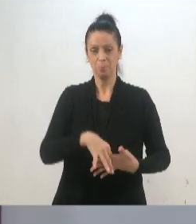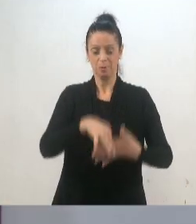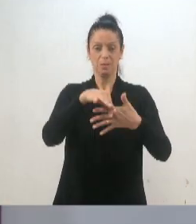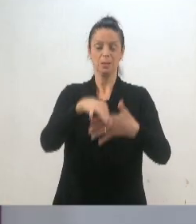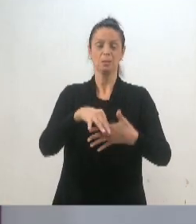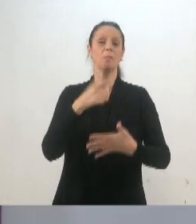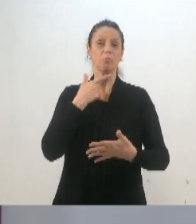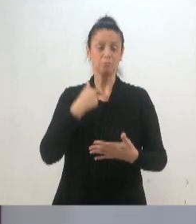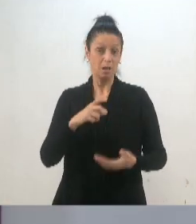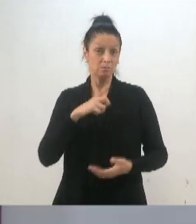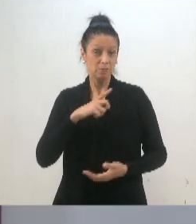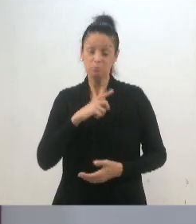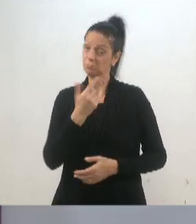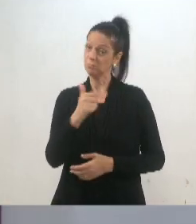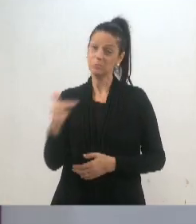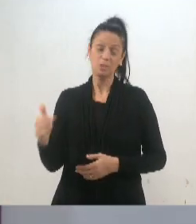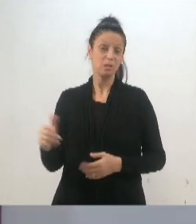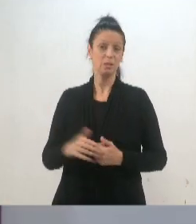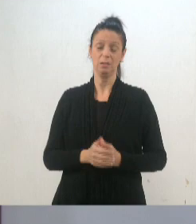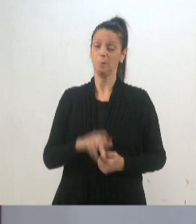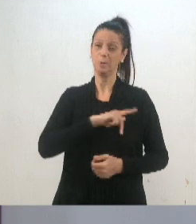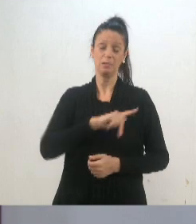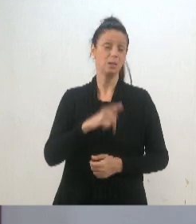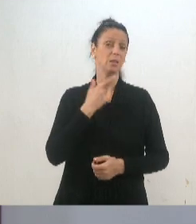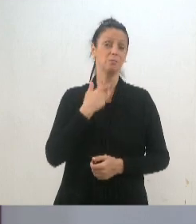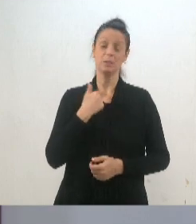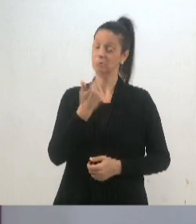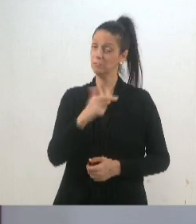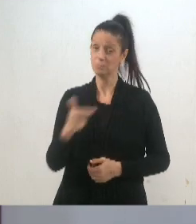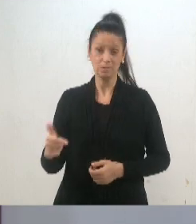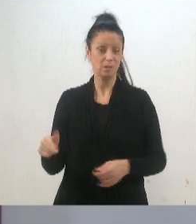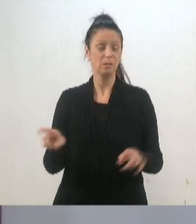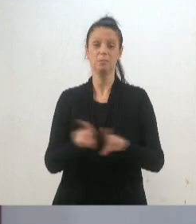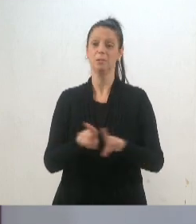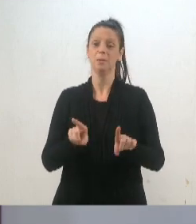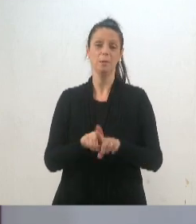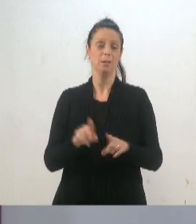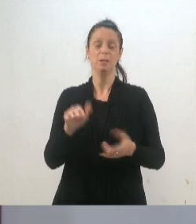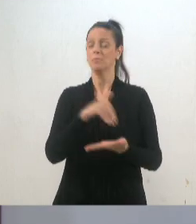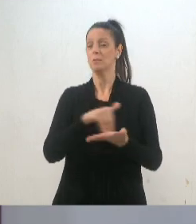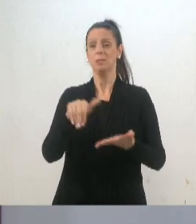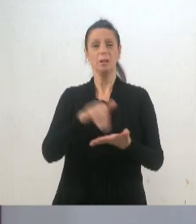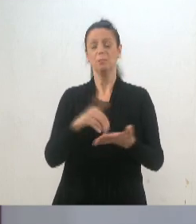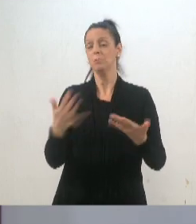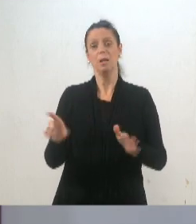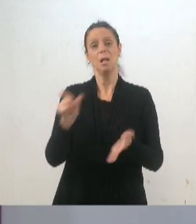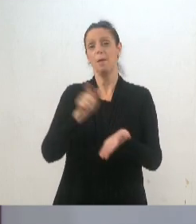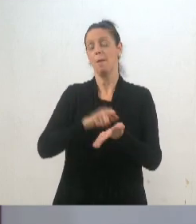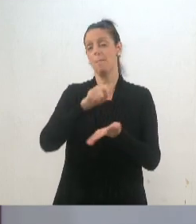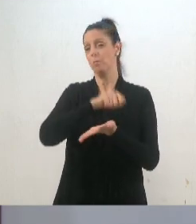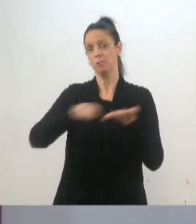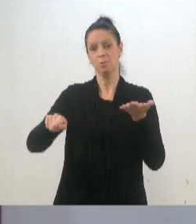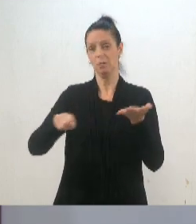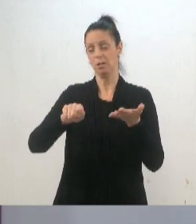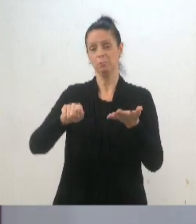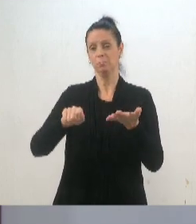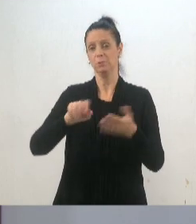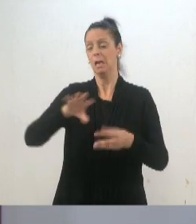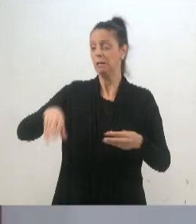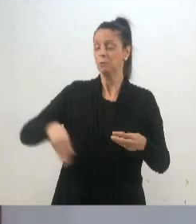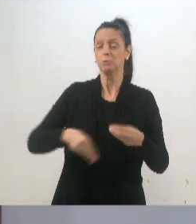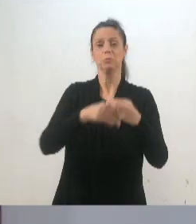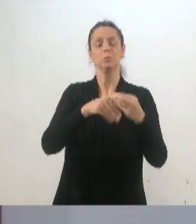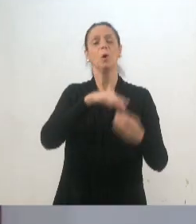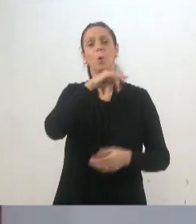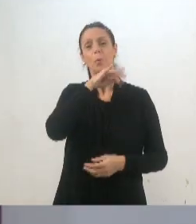nenhum presidente, de nenhum diretor, de nenhum secretário assinar um aditivo tão